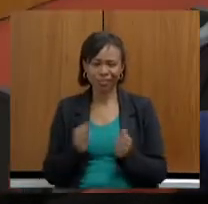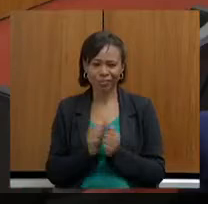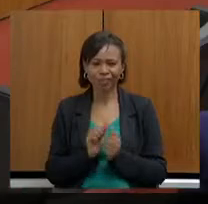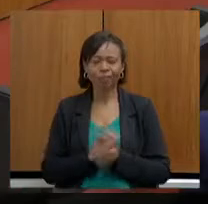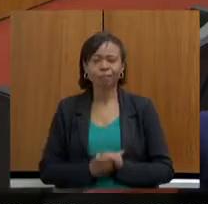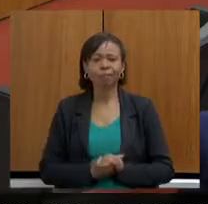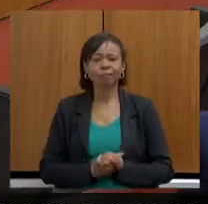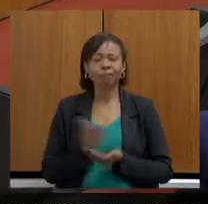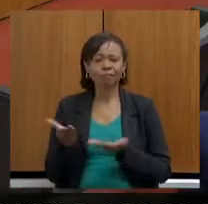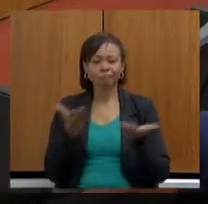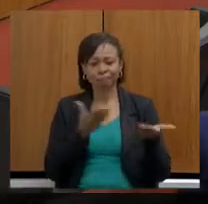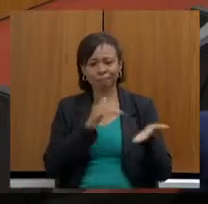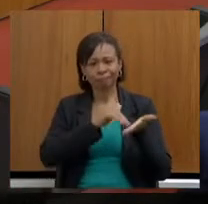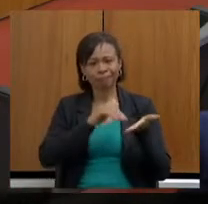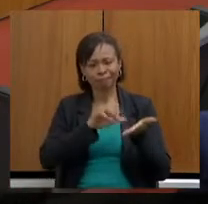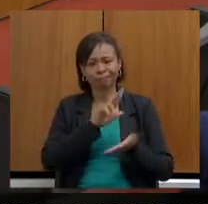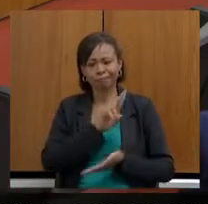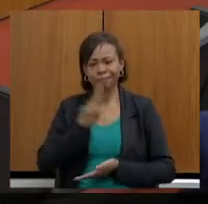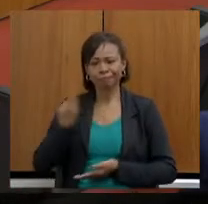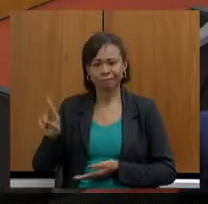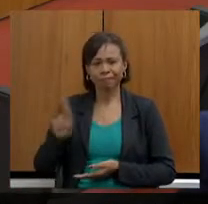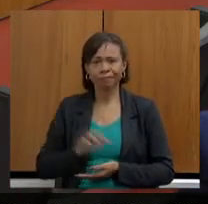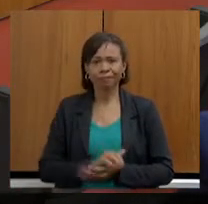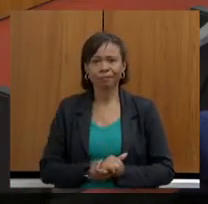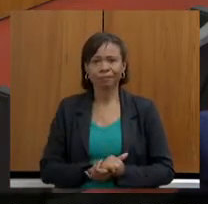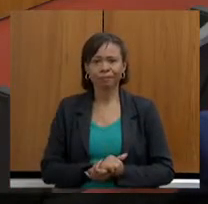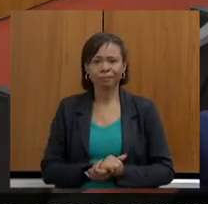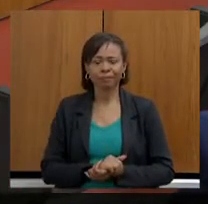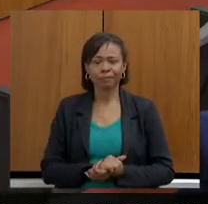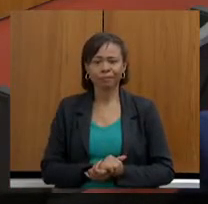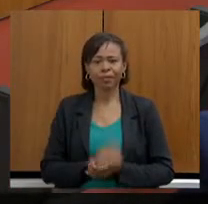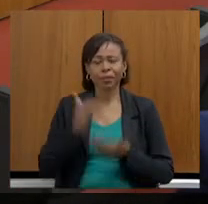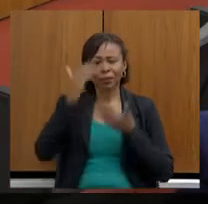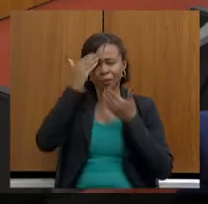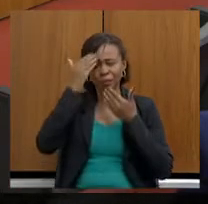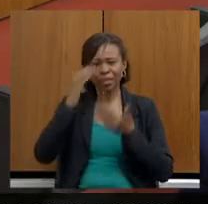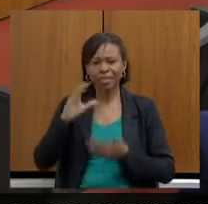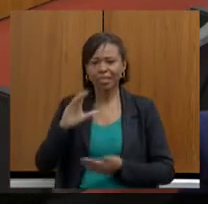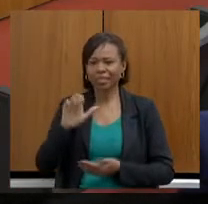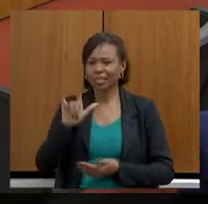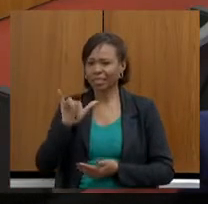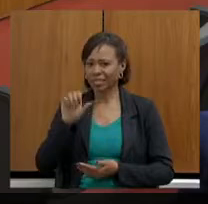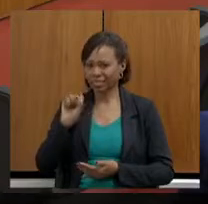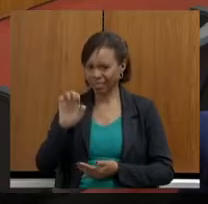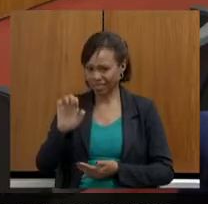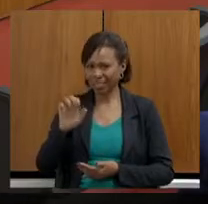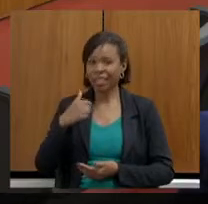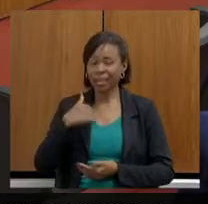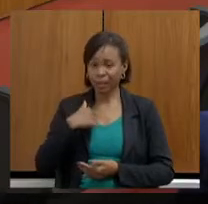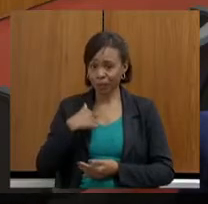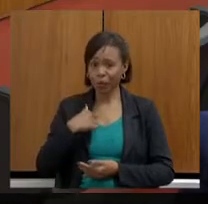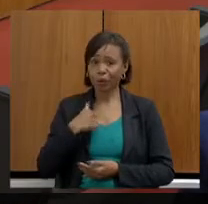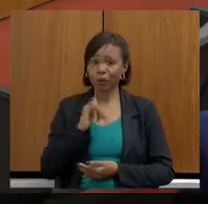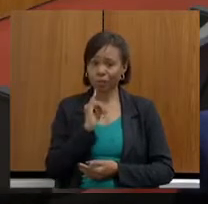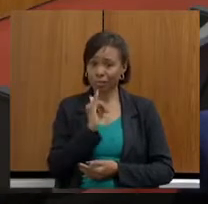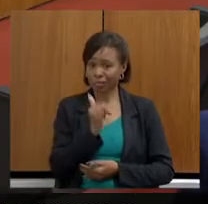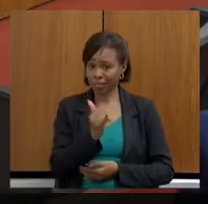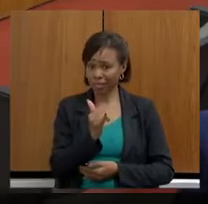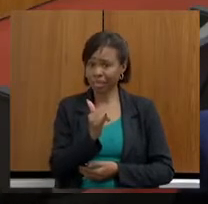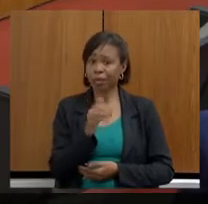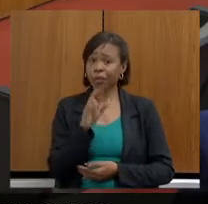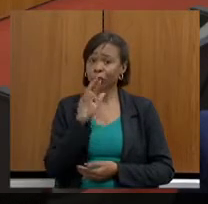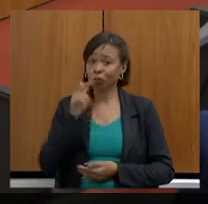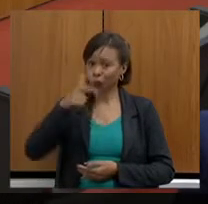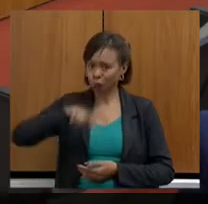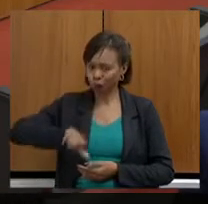palavra para secretária para suas considerações obrigado a deputada felizes e eu costumo dizer e vou repetir o prazer que eu